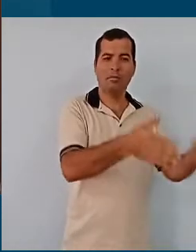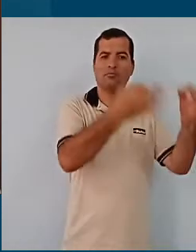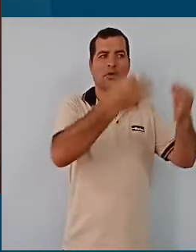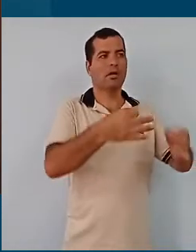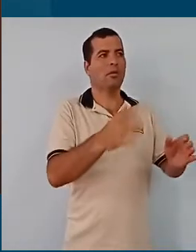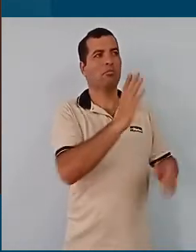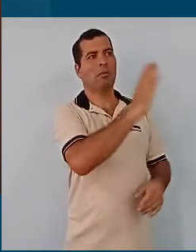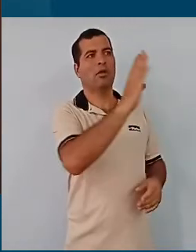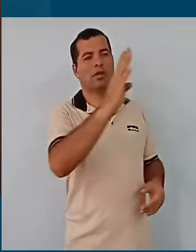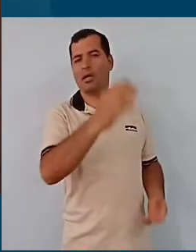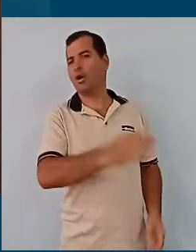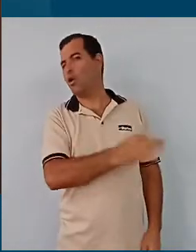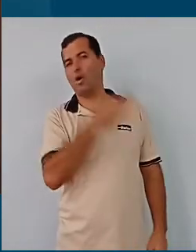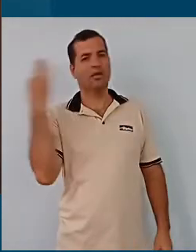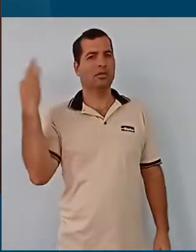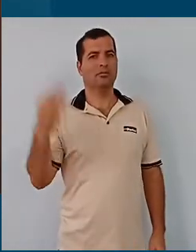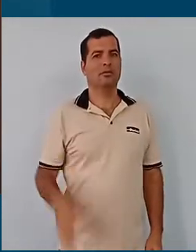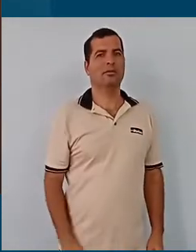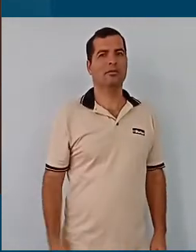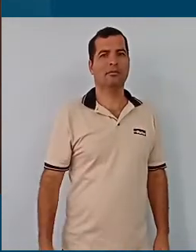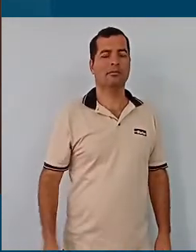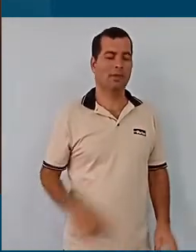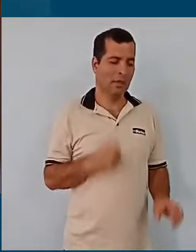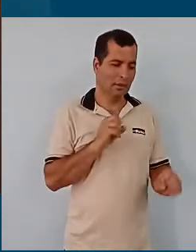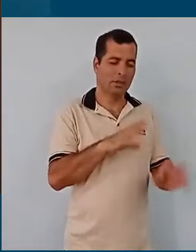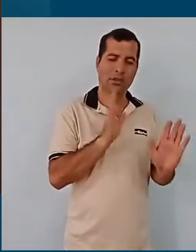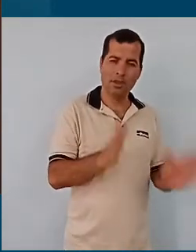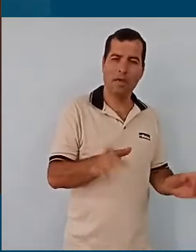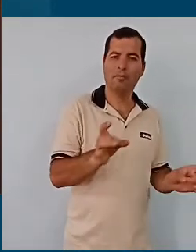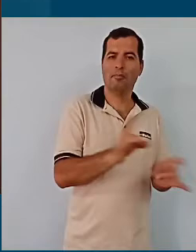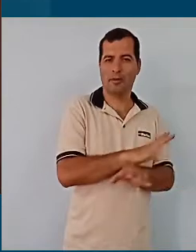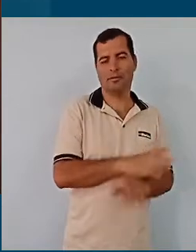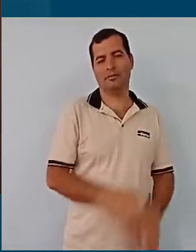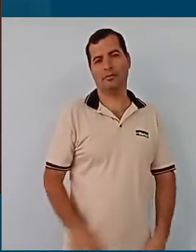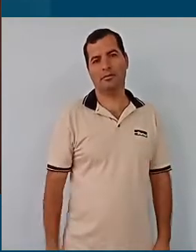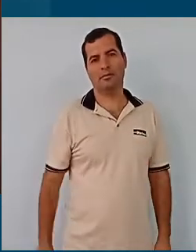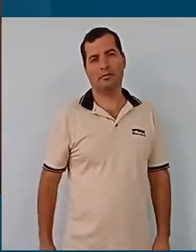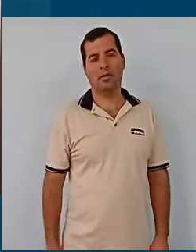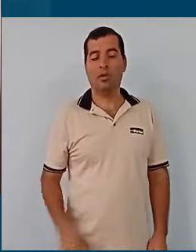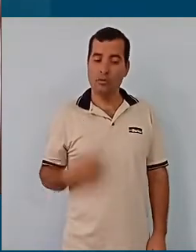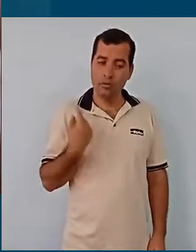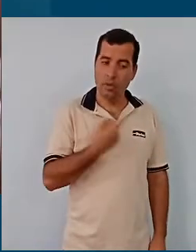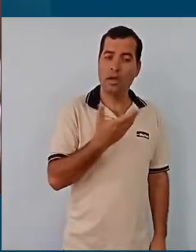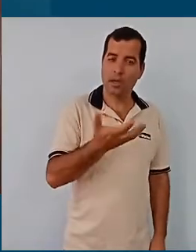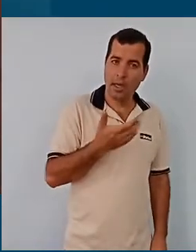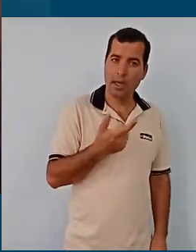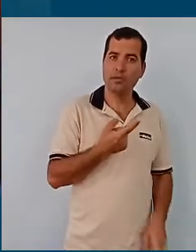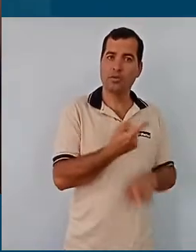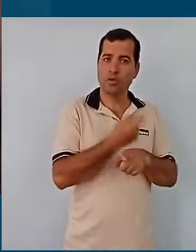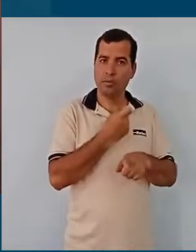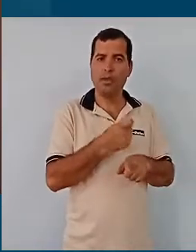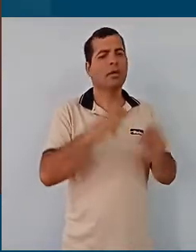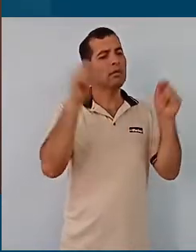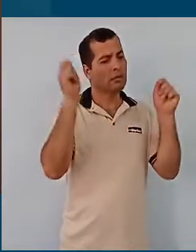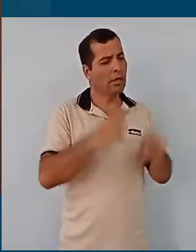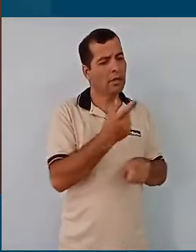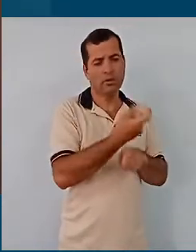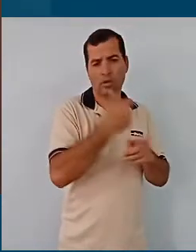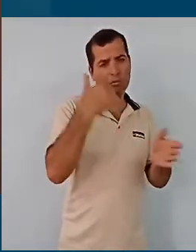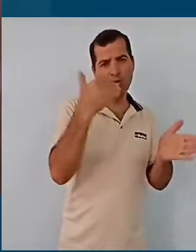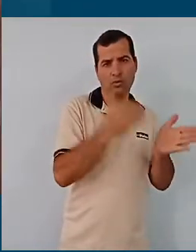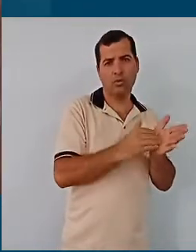biblioteca. Ótimo. Então, é isso que a escola tem que ensinar. Que, se a gente quiser descobrir, a gente descobre tudo, porque o conhecimento está